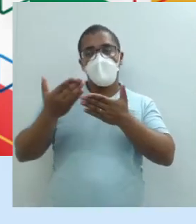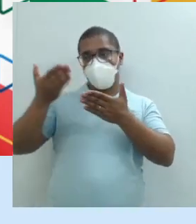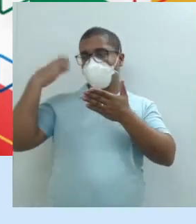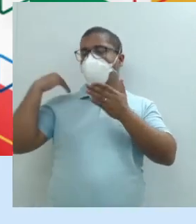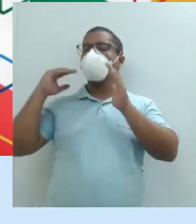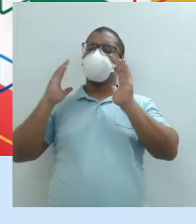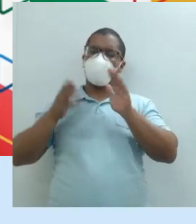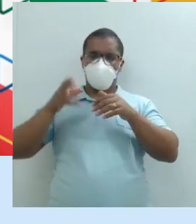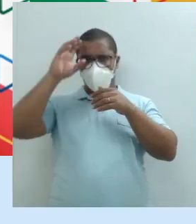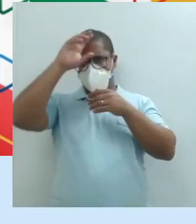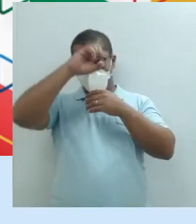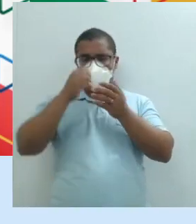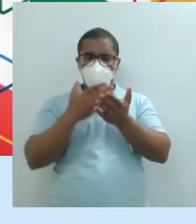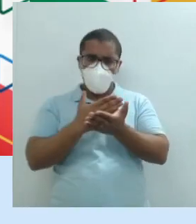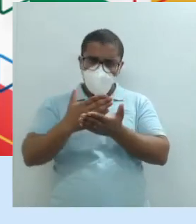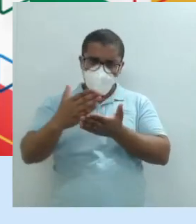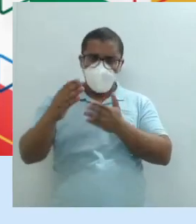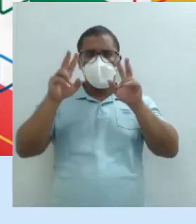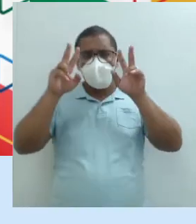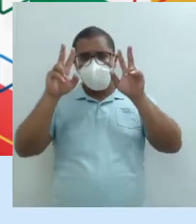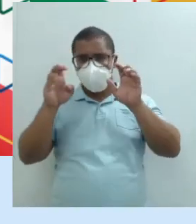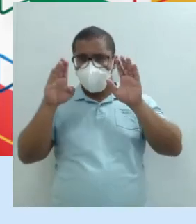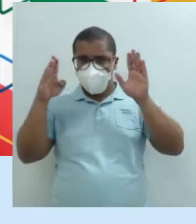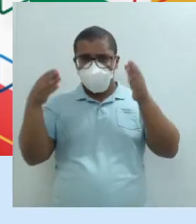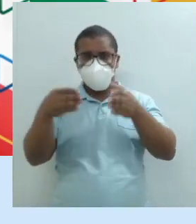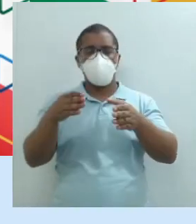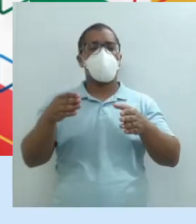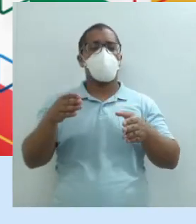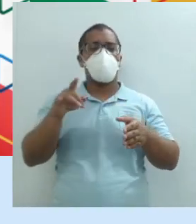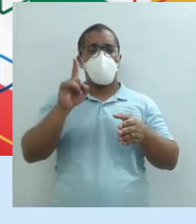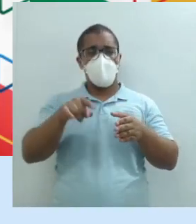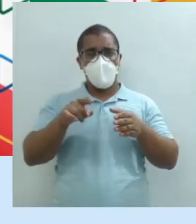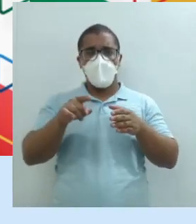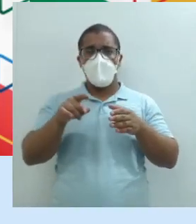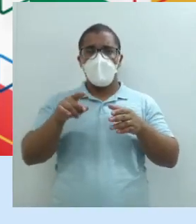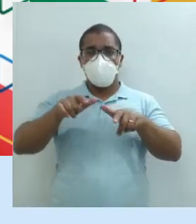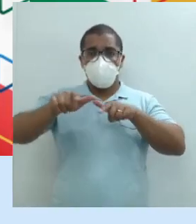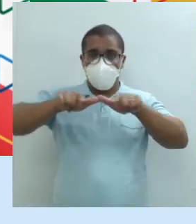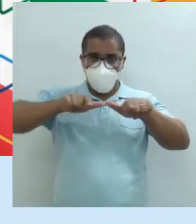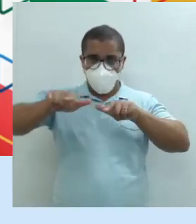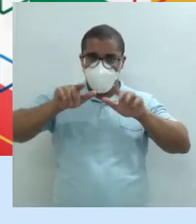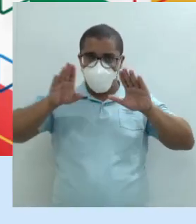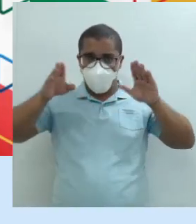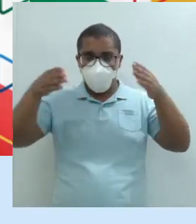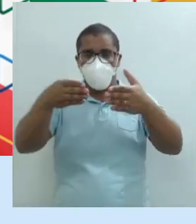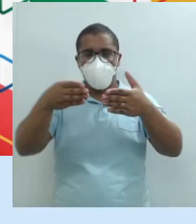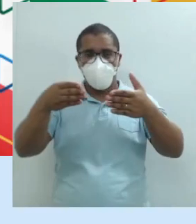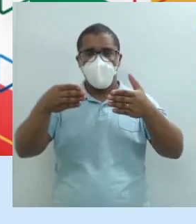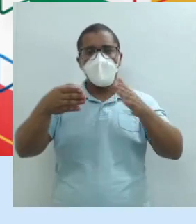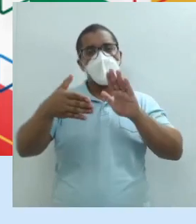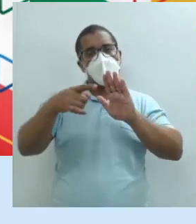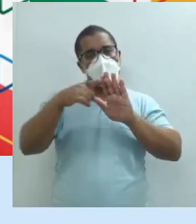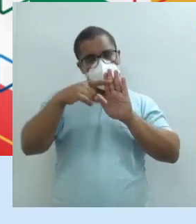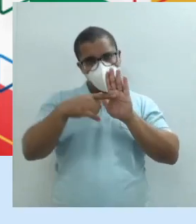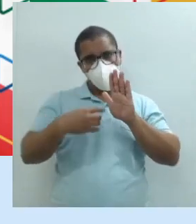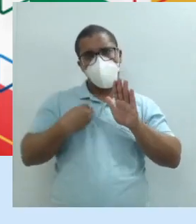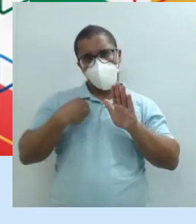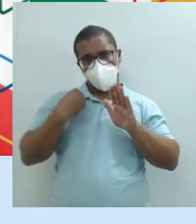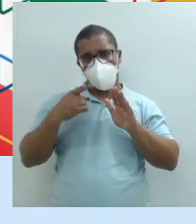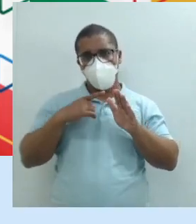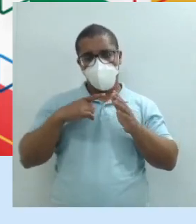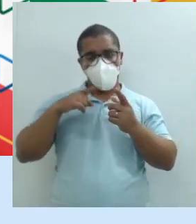passada, essa questão voltada ali para o mercado de trabalho. O projeto de vida tem